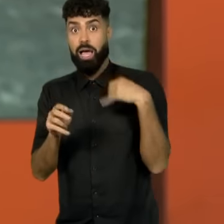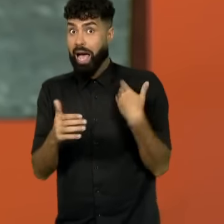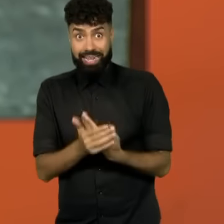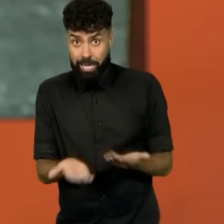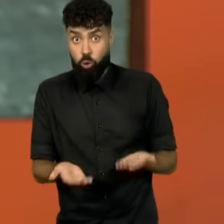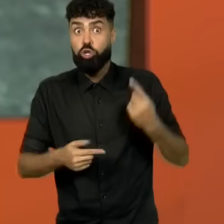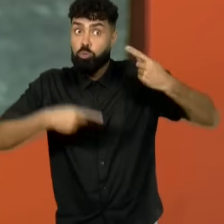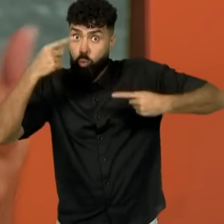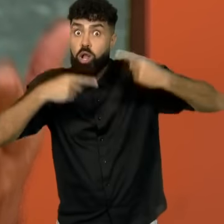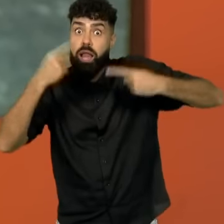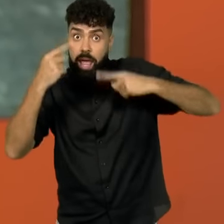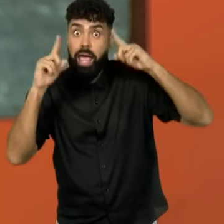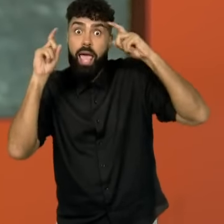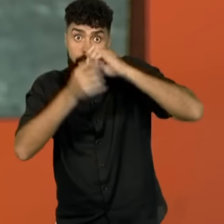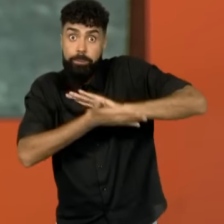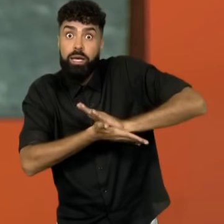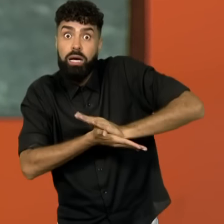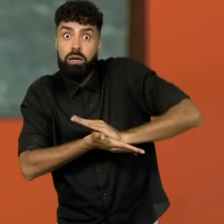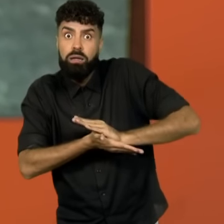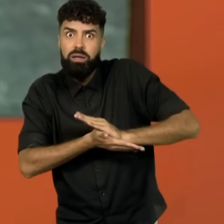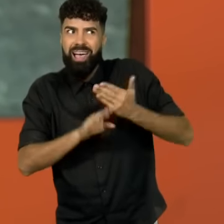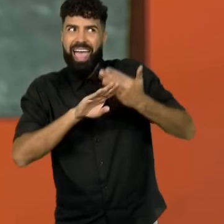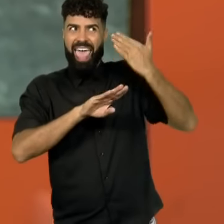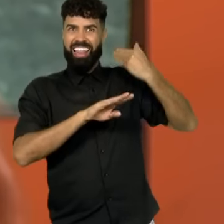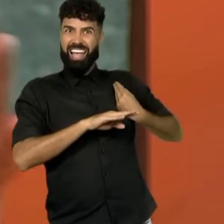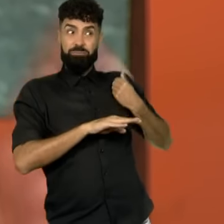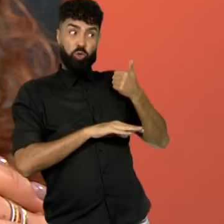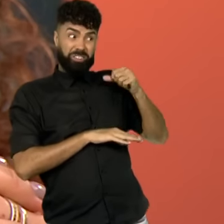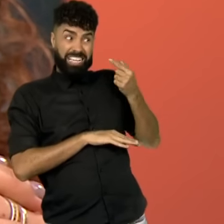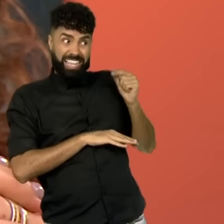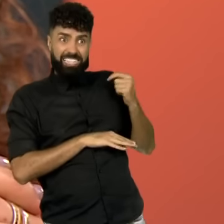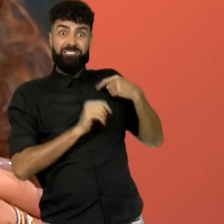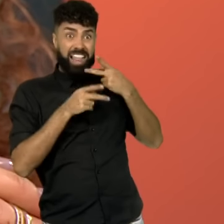são debatidas, não era politizada?